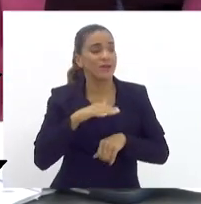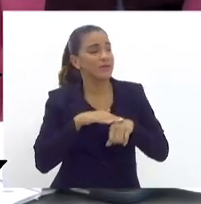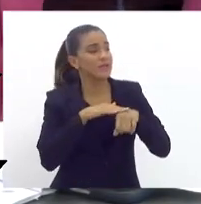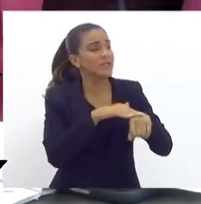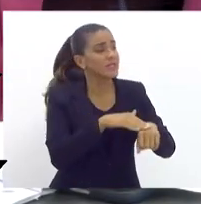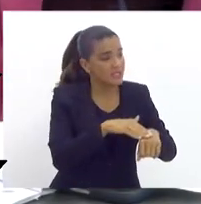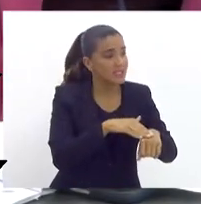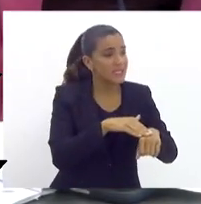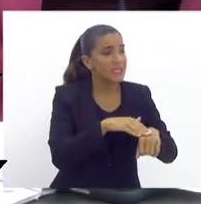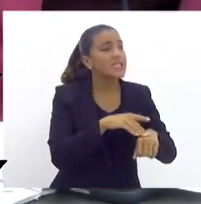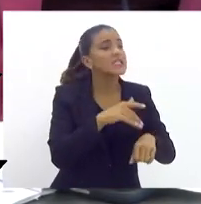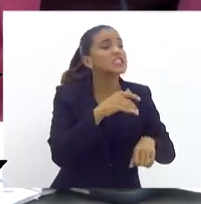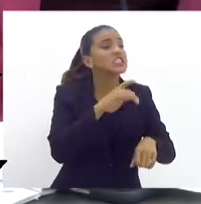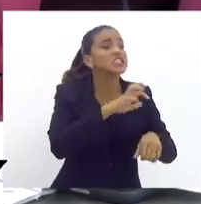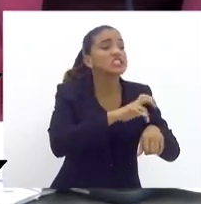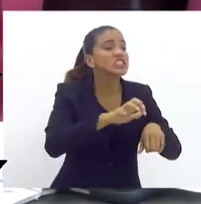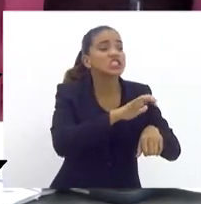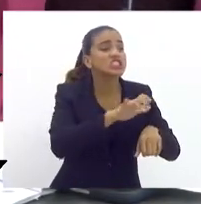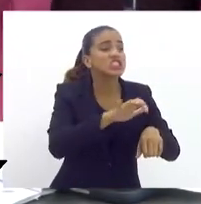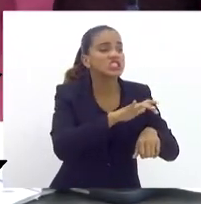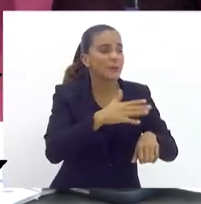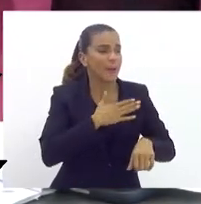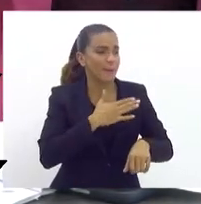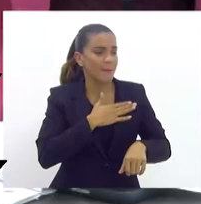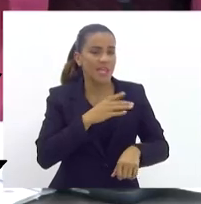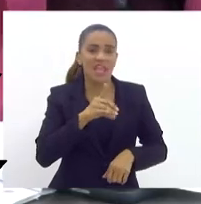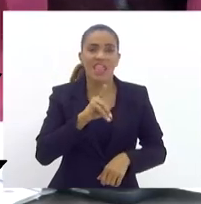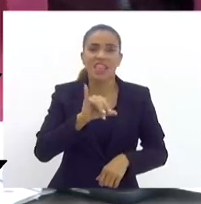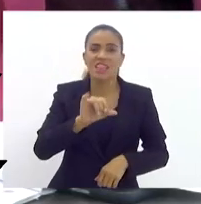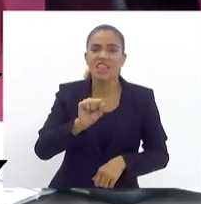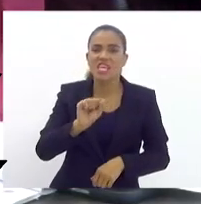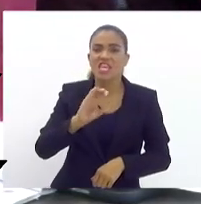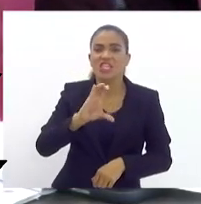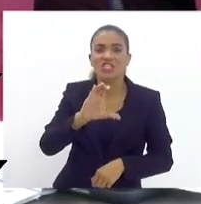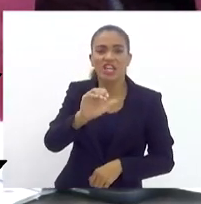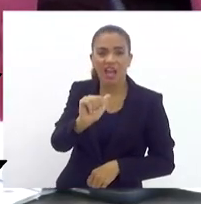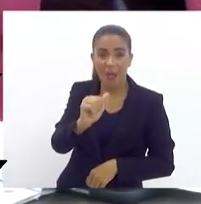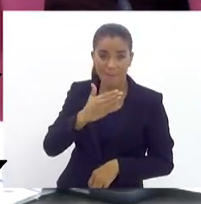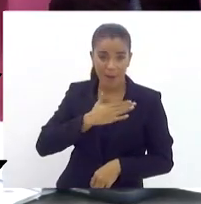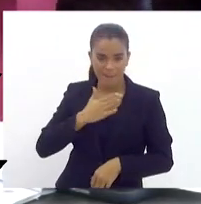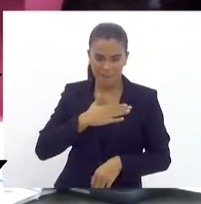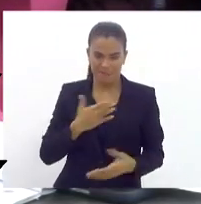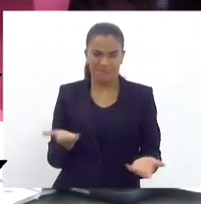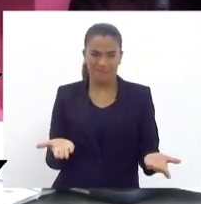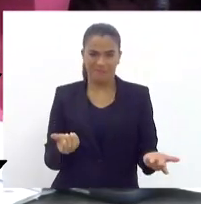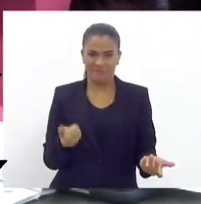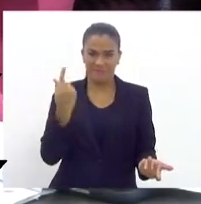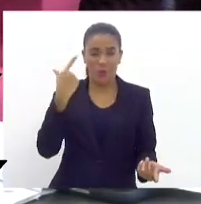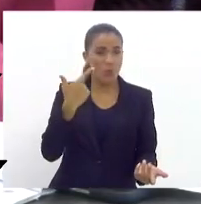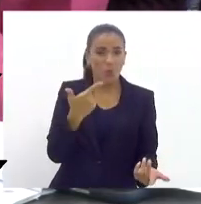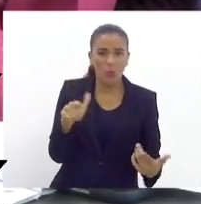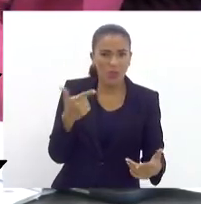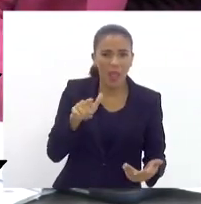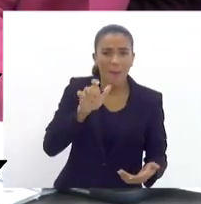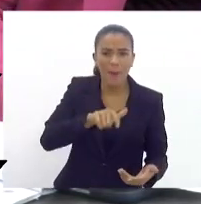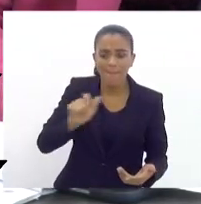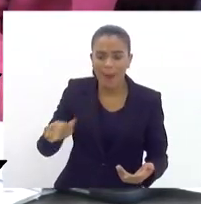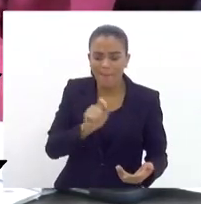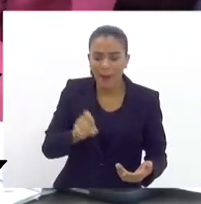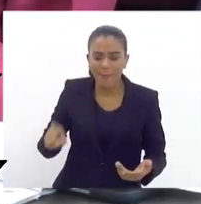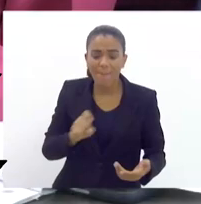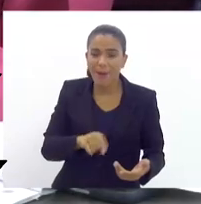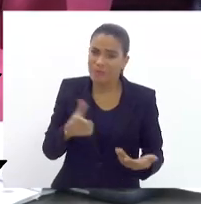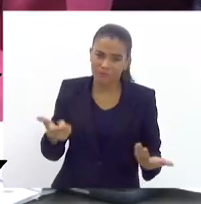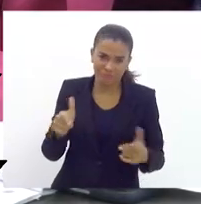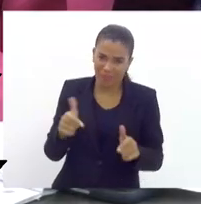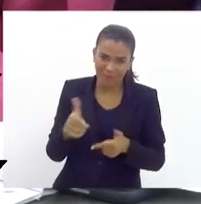assim, disca para mim. As pessoas ficam rindo, que história é? Disca para mim. Não tem telefone mais mundial, né?